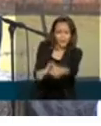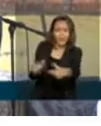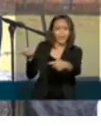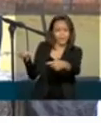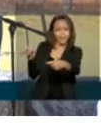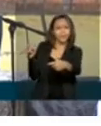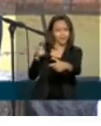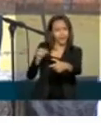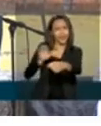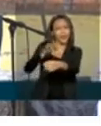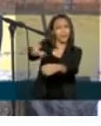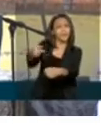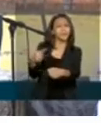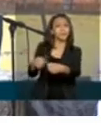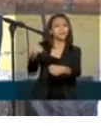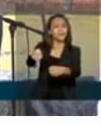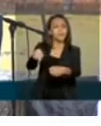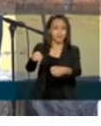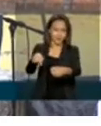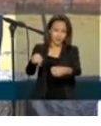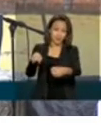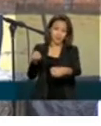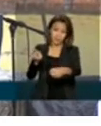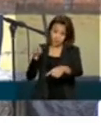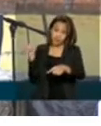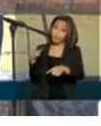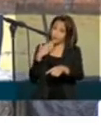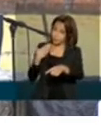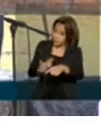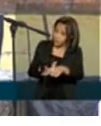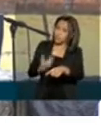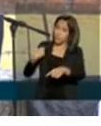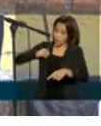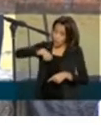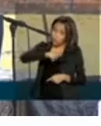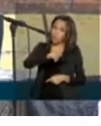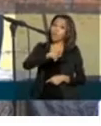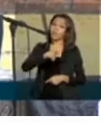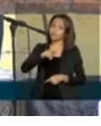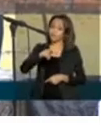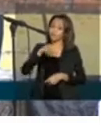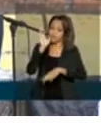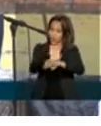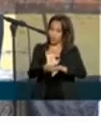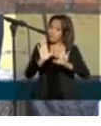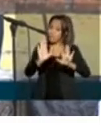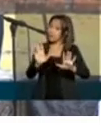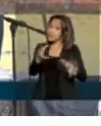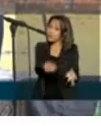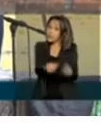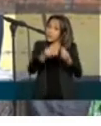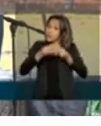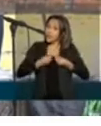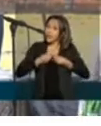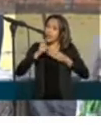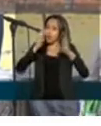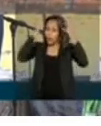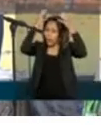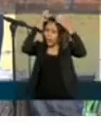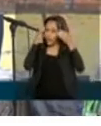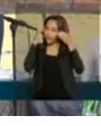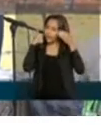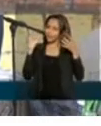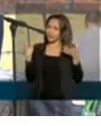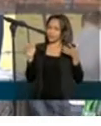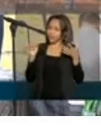estará em Nioaque. E que o senhor me fez um pedido: eu vou a Mato Grosso do Sul, mas você vai me entregar um capacete de Guavira, e na